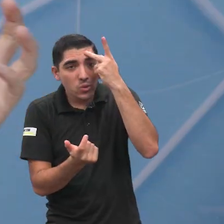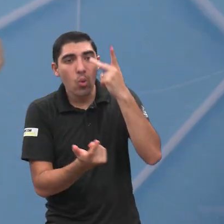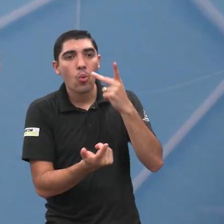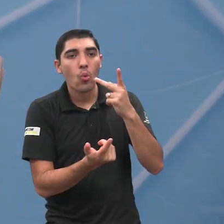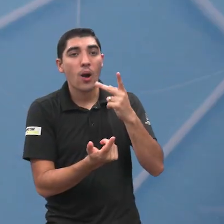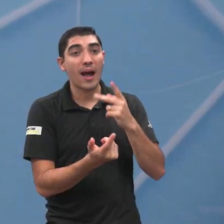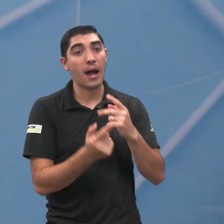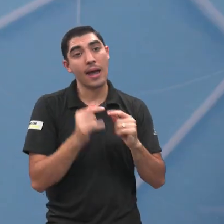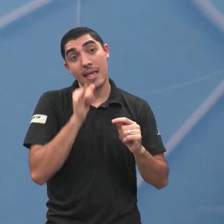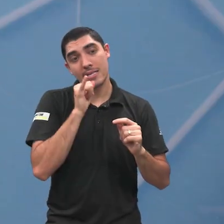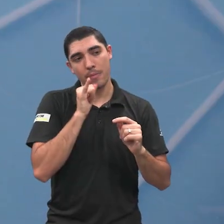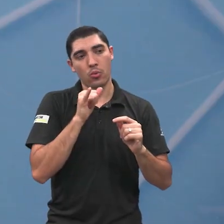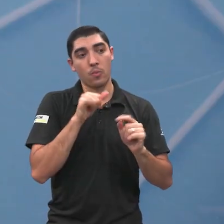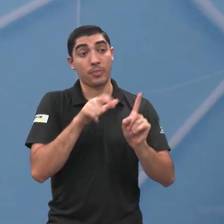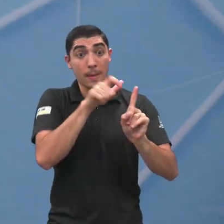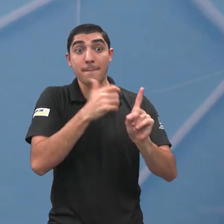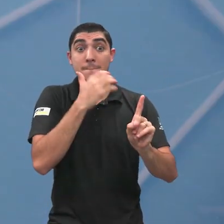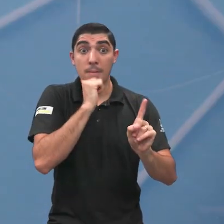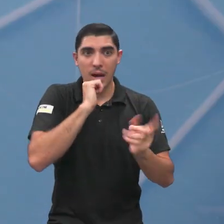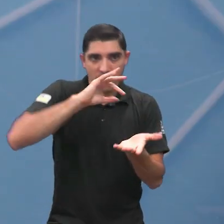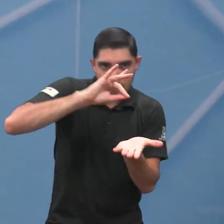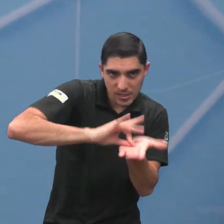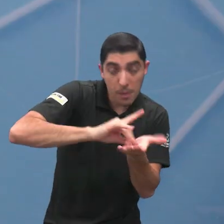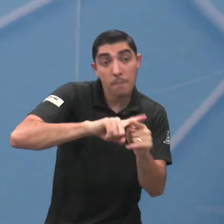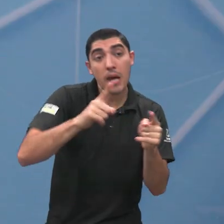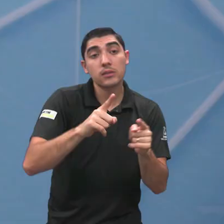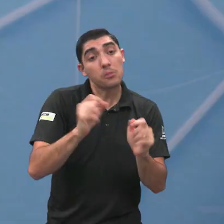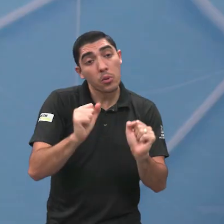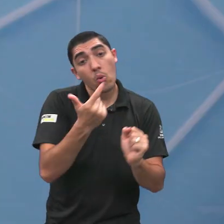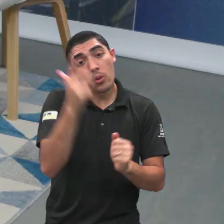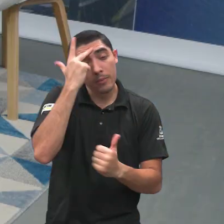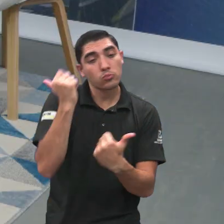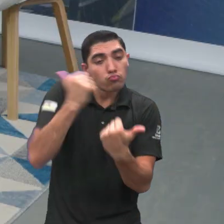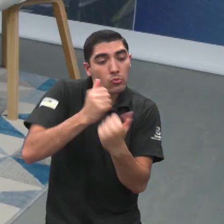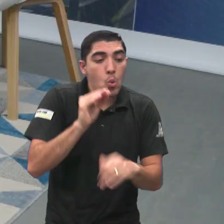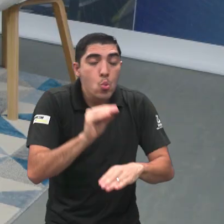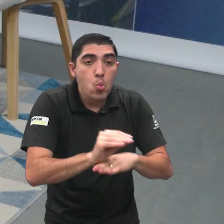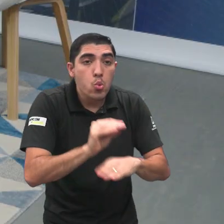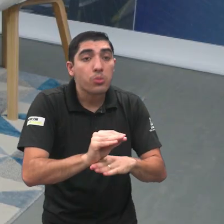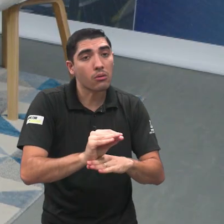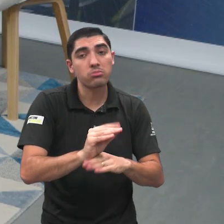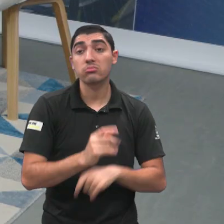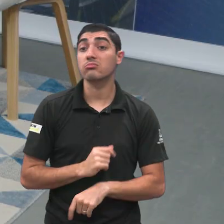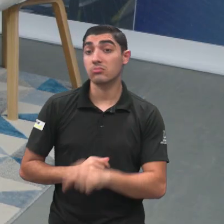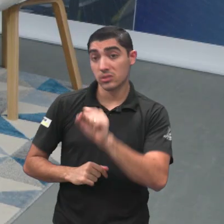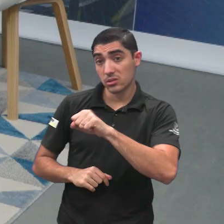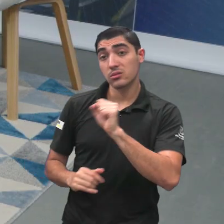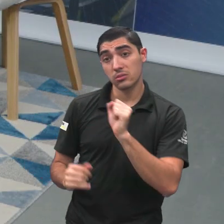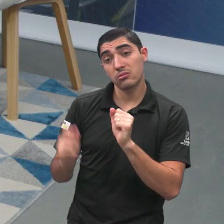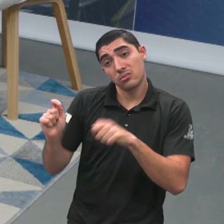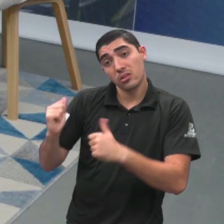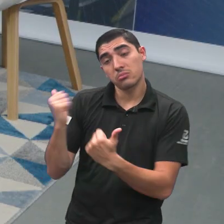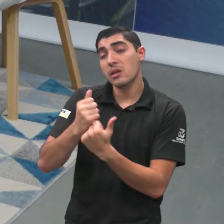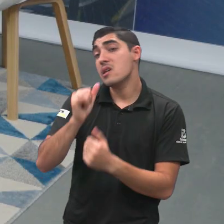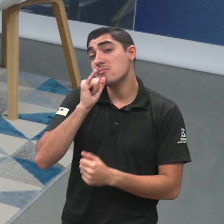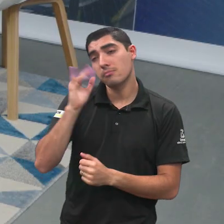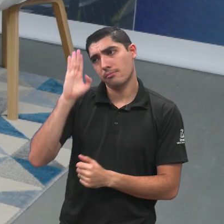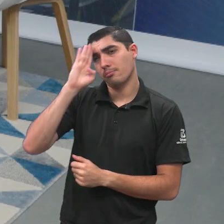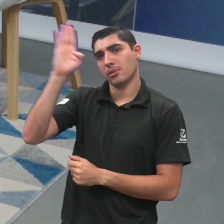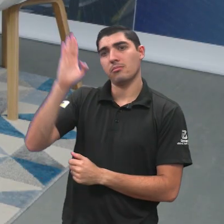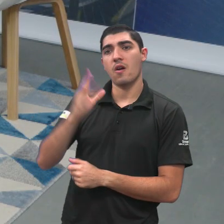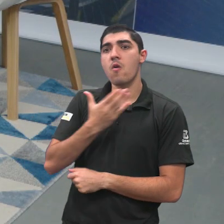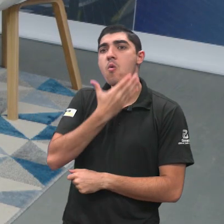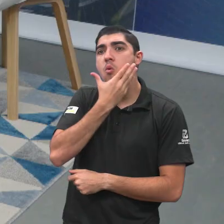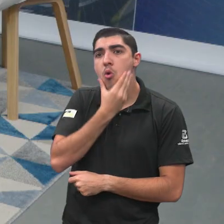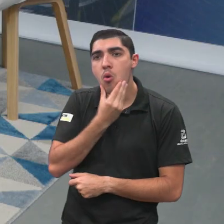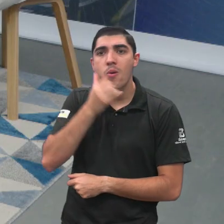pessoa que entra e exerce uma função paterna. Substitui isso, né? Principalmente em casos, muitos avós, o vô